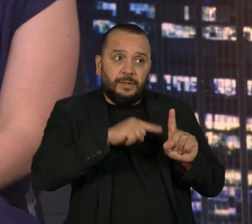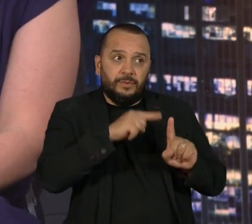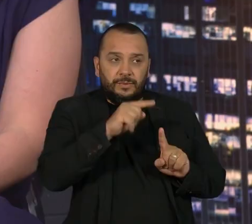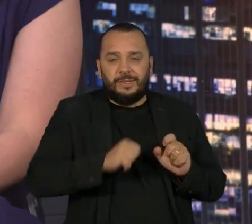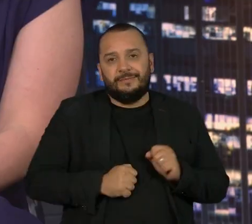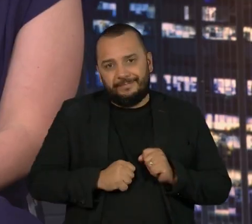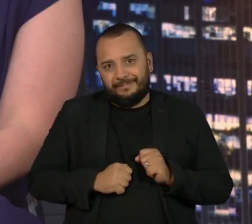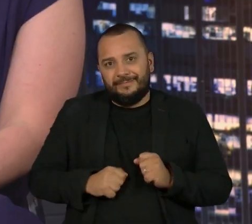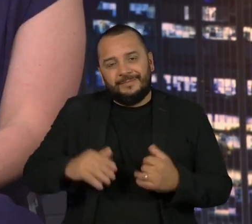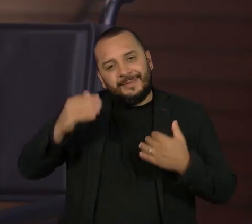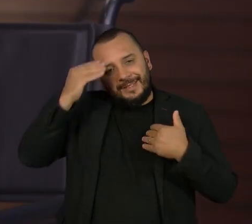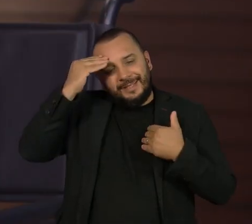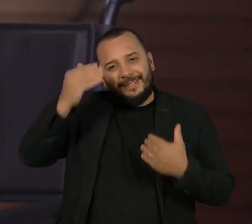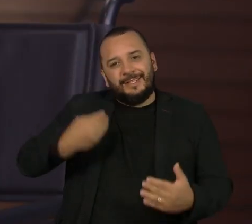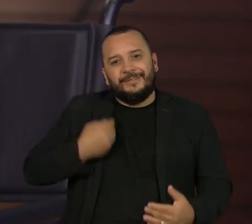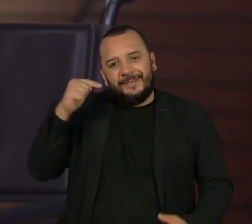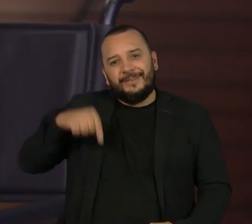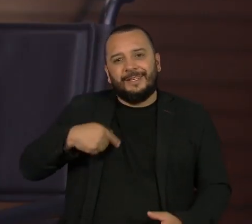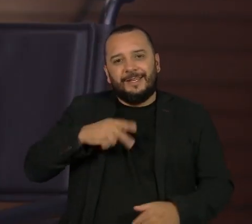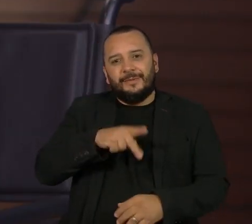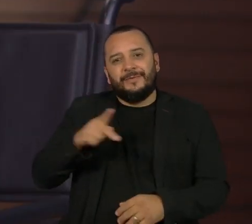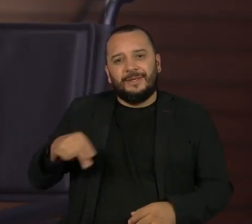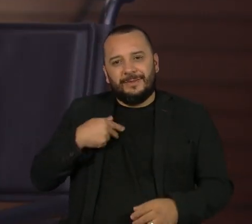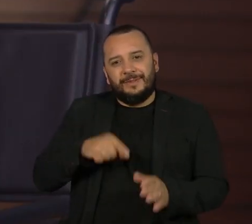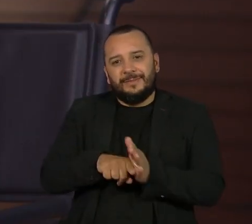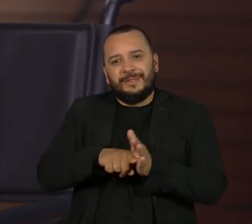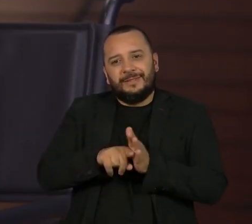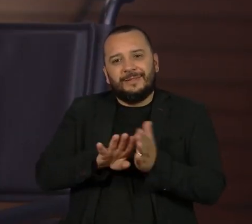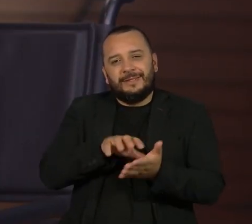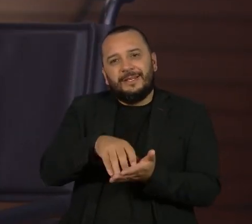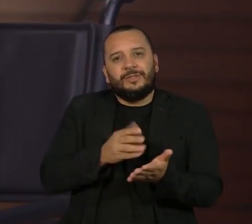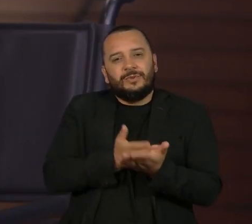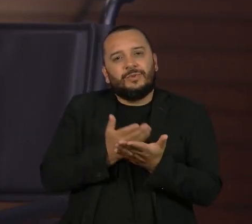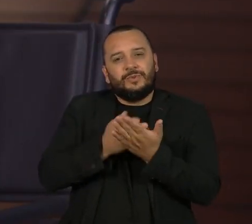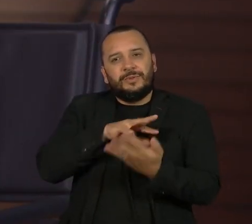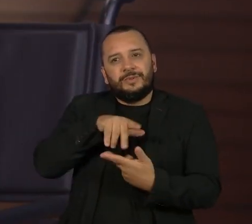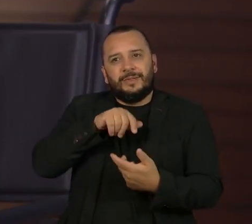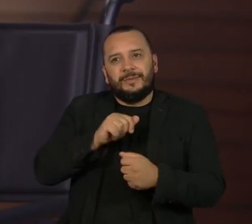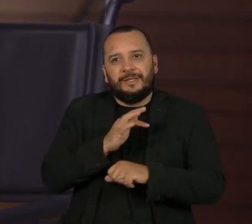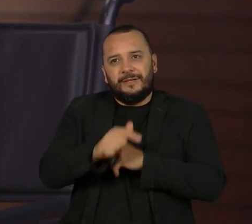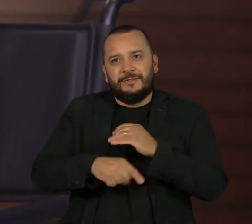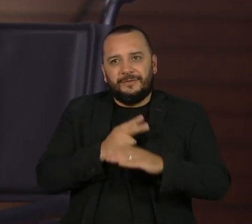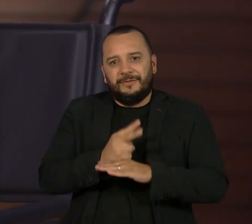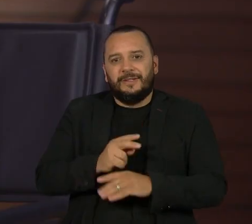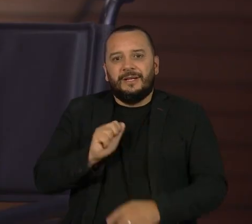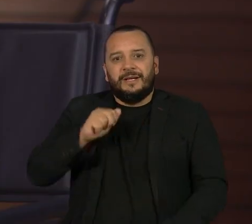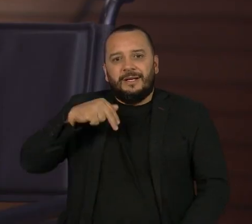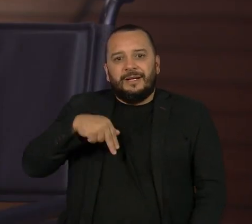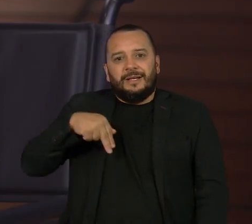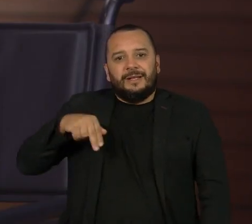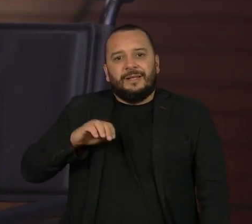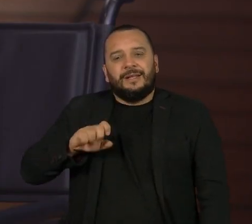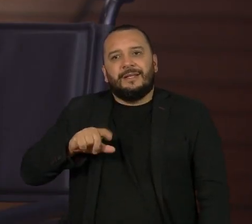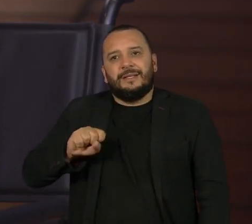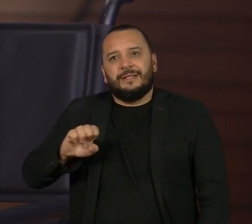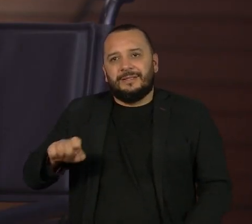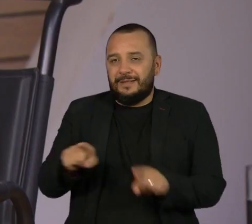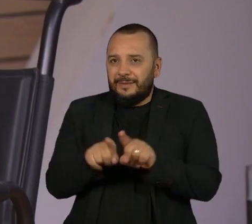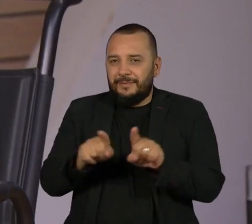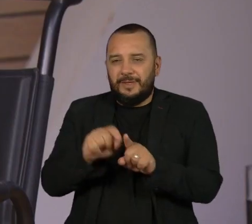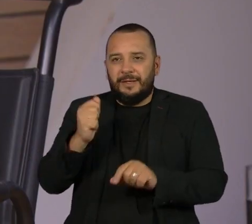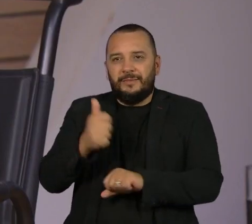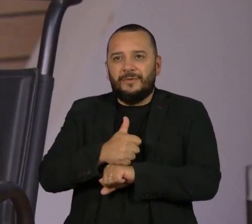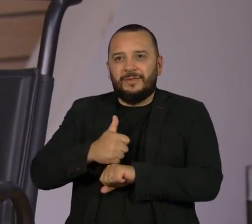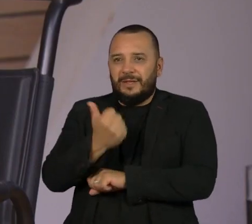da professora e pesquisadora do Centro de Estudos em Sustentabilidade da FGV, Annelise Vendramini, e do ambientalista